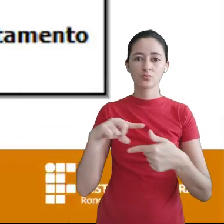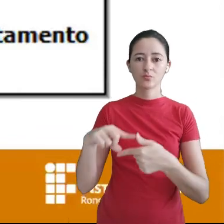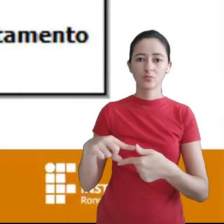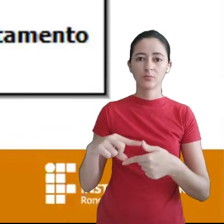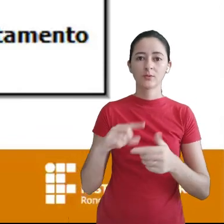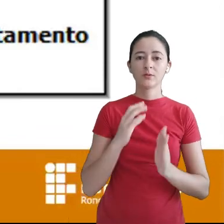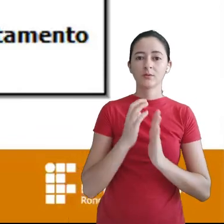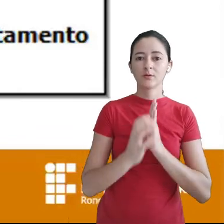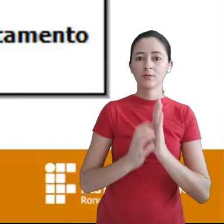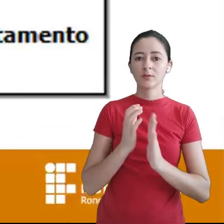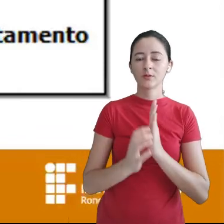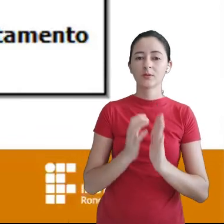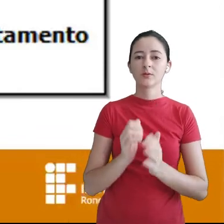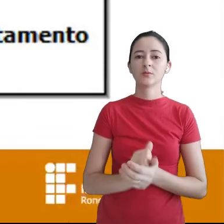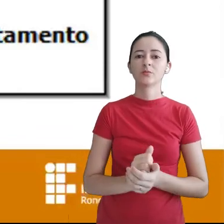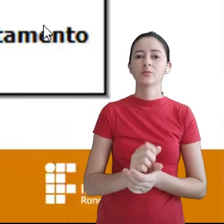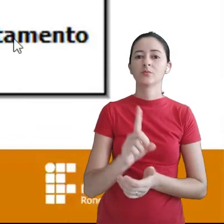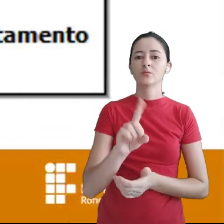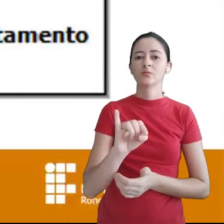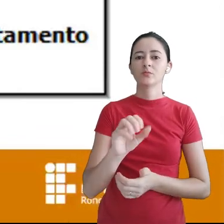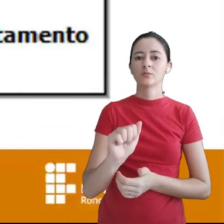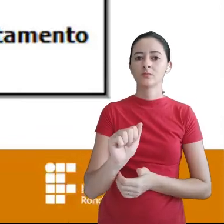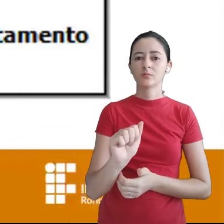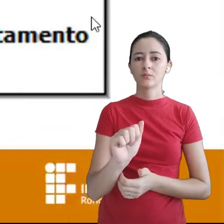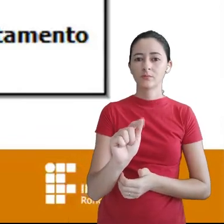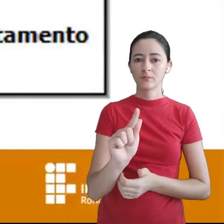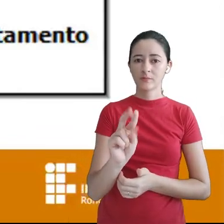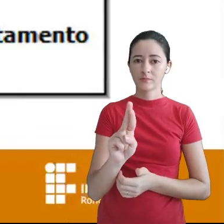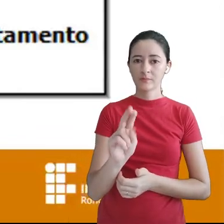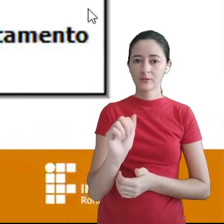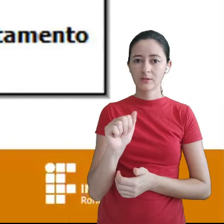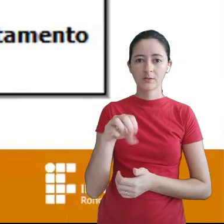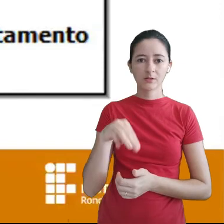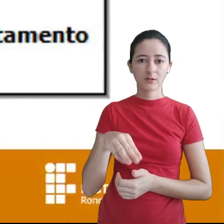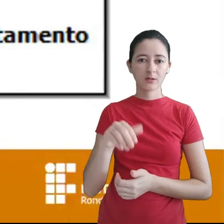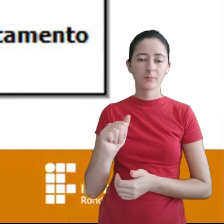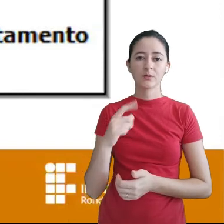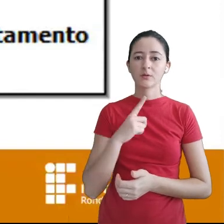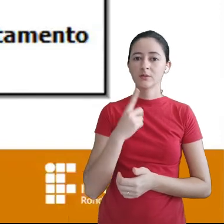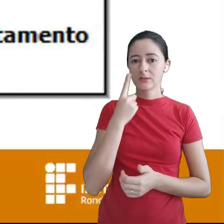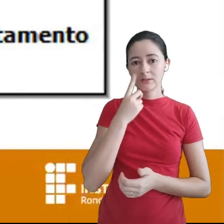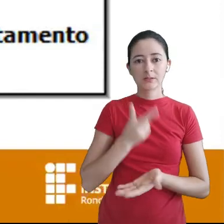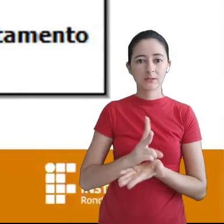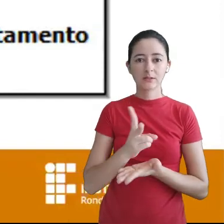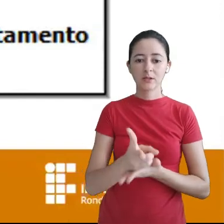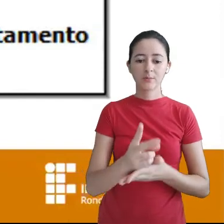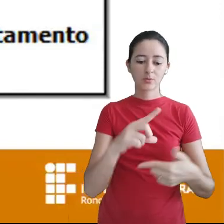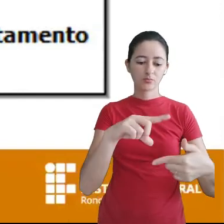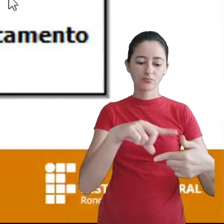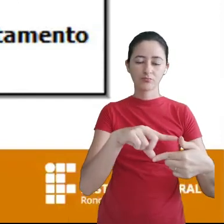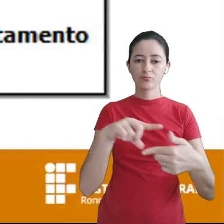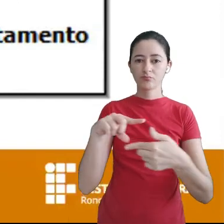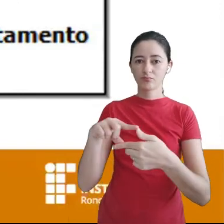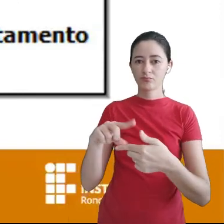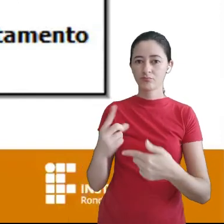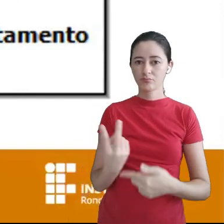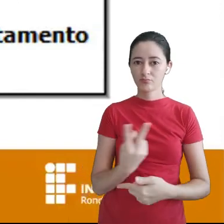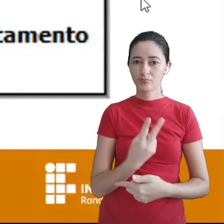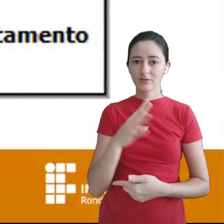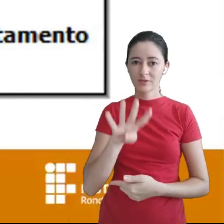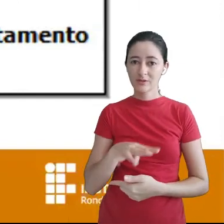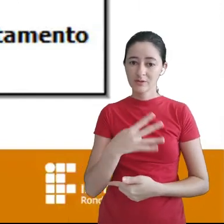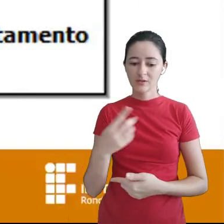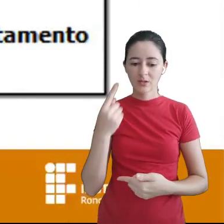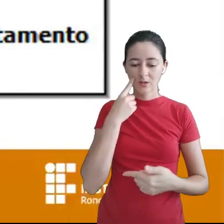e mínima entre duas tabelas. Então, no banco de dados, no diagrama de identidade e relacionamento, vocês vão ver sempre assim. Duas tabelinhas,